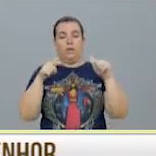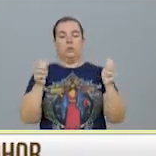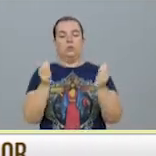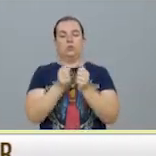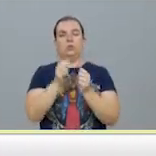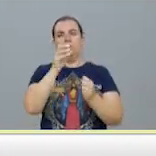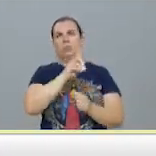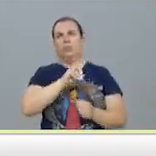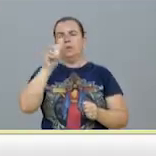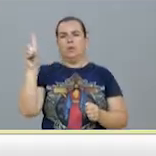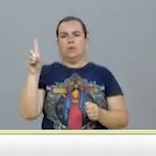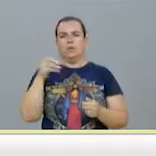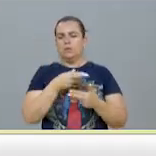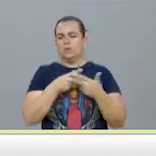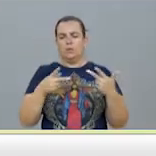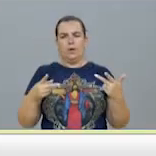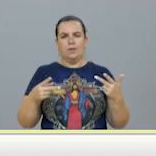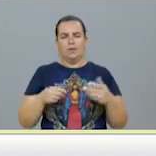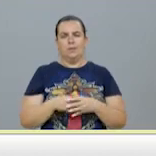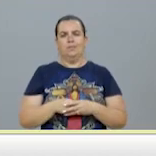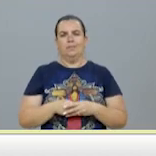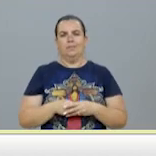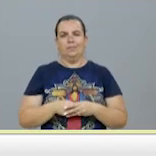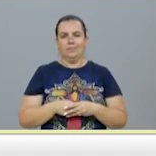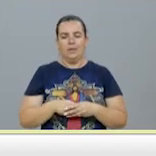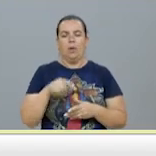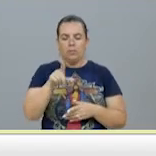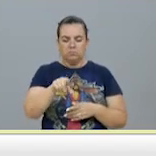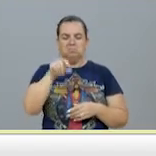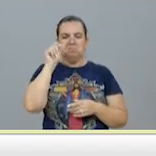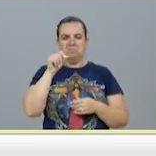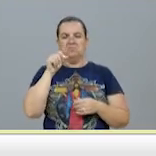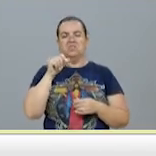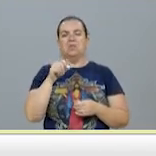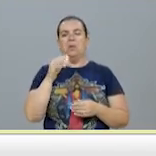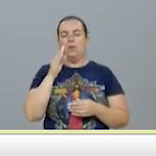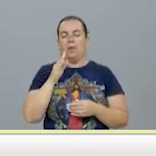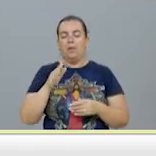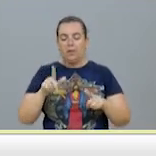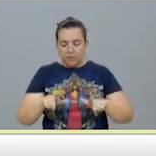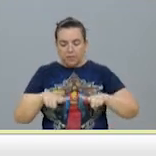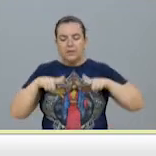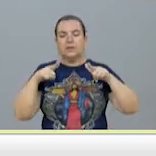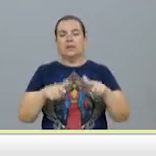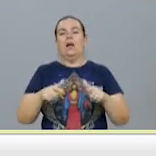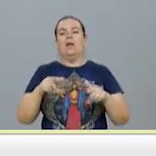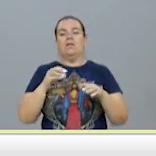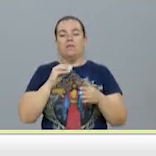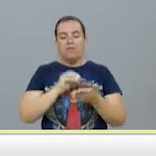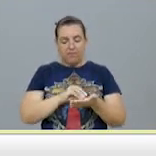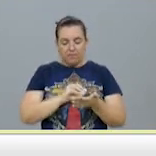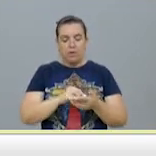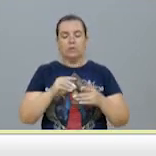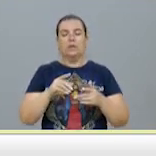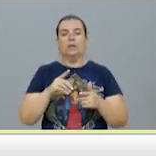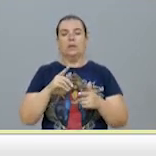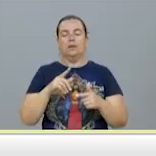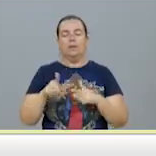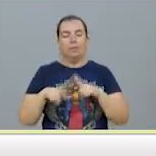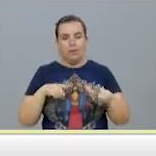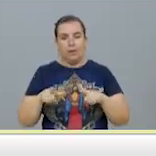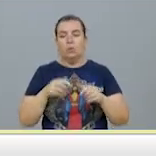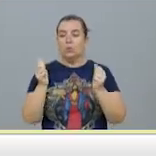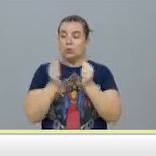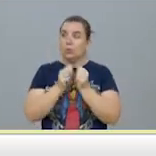mais leve. Eu prefiro enfrentar o desemprego que me abater em Deus, me dá força. Eu